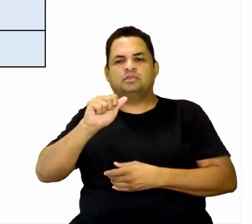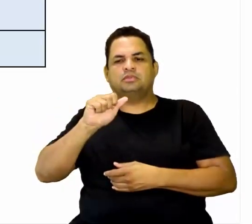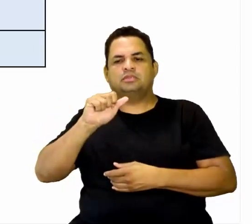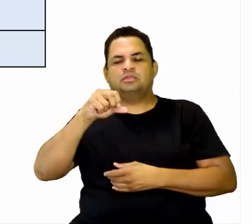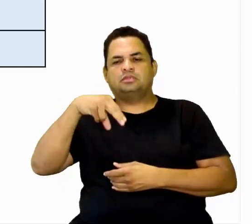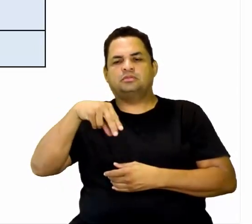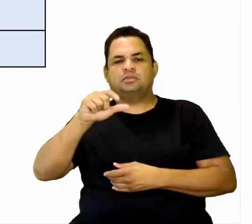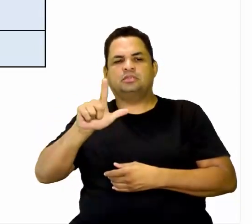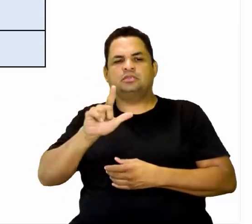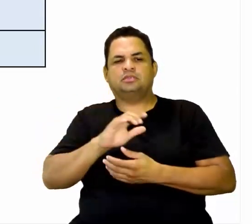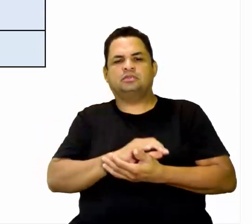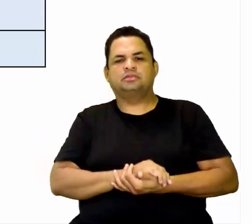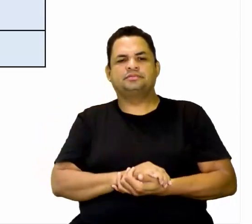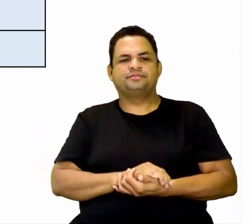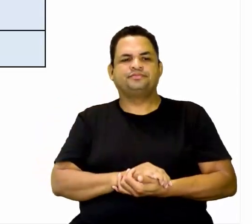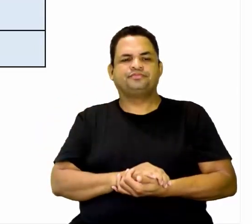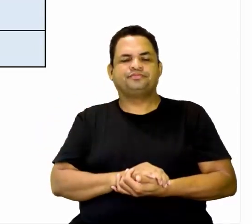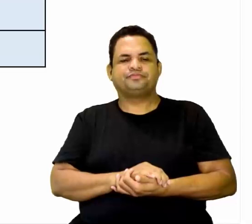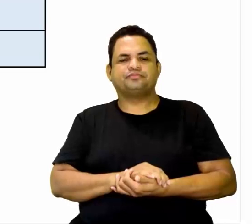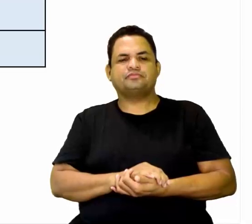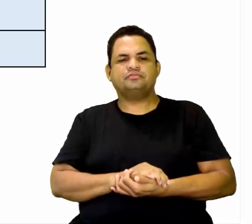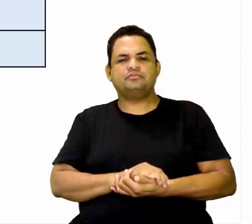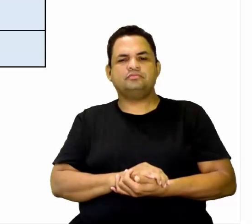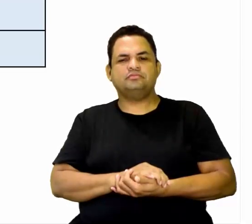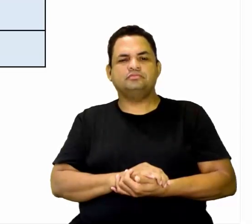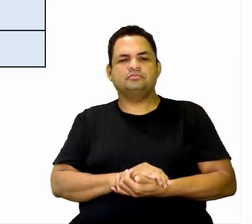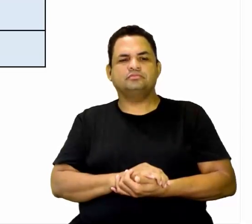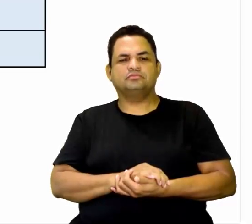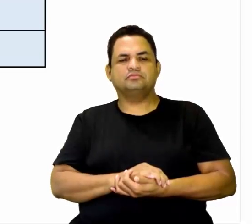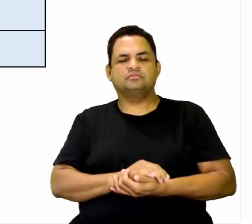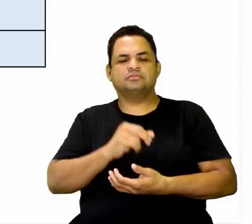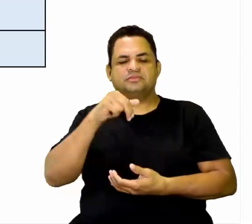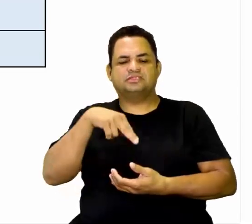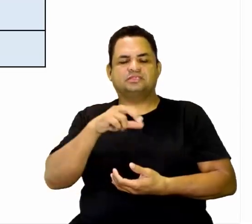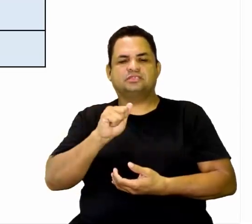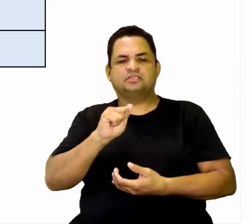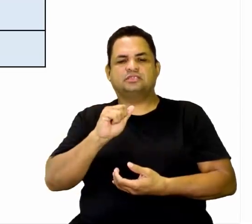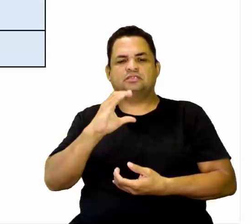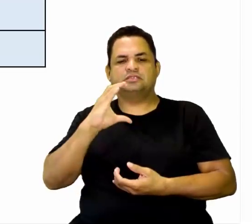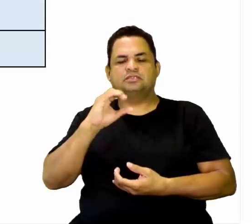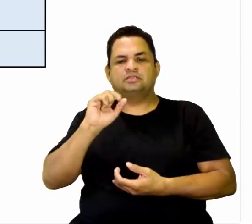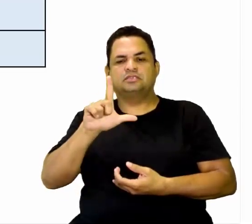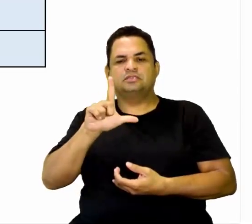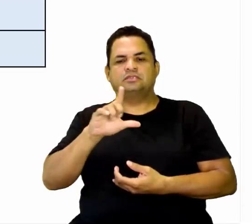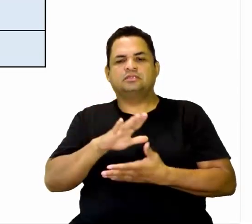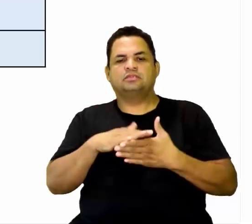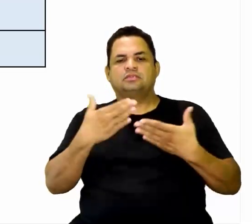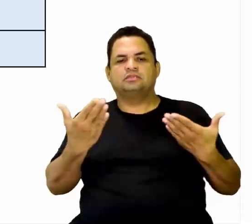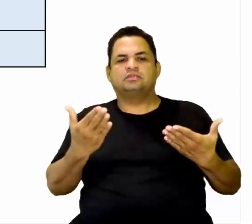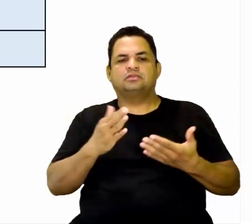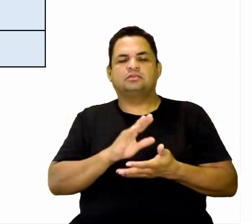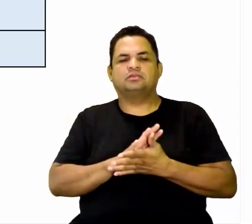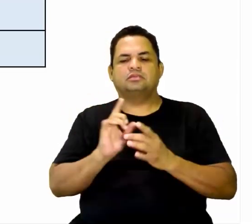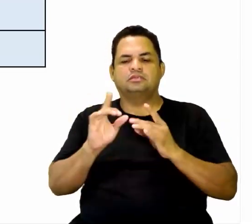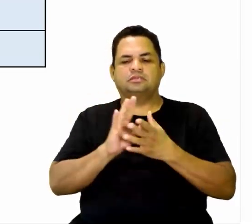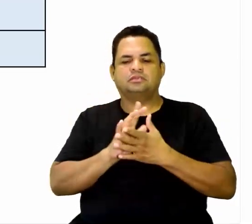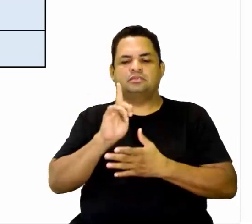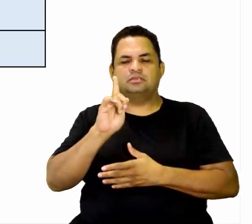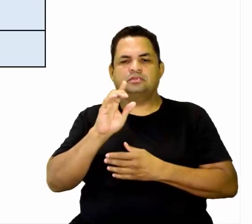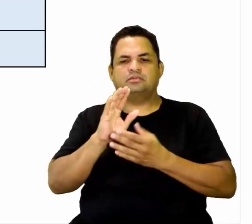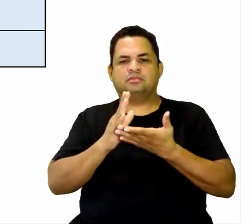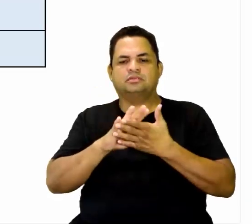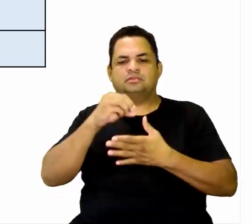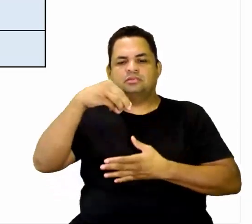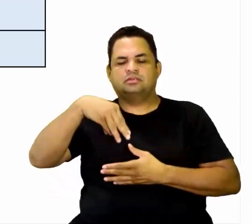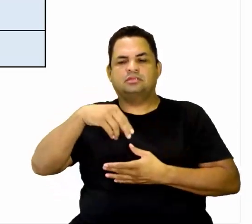Cloreto de prata, cloreto de sódio, digamos, apenas 36 gramas por ml. Então,